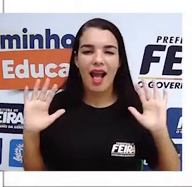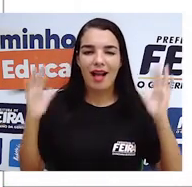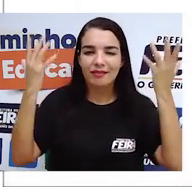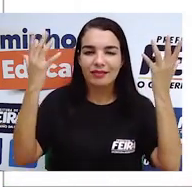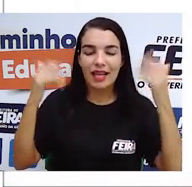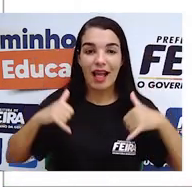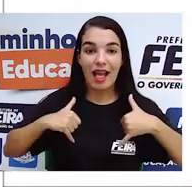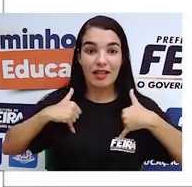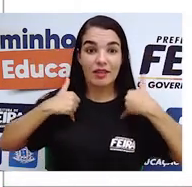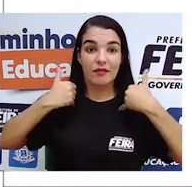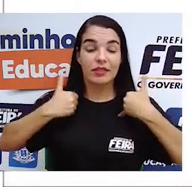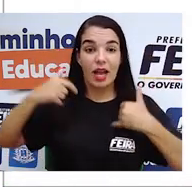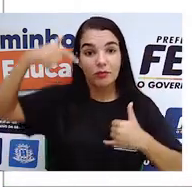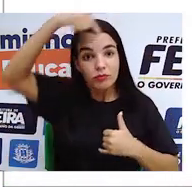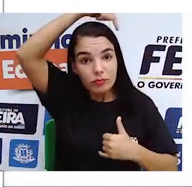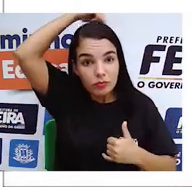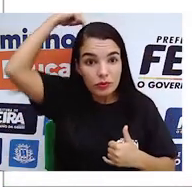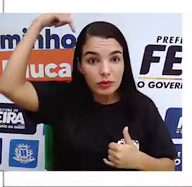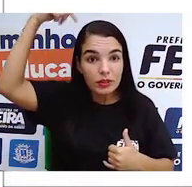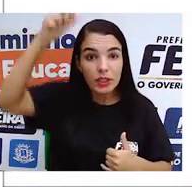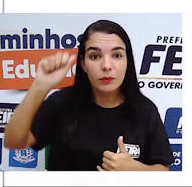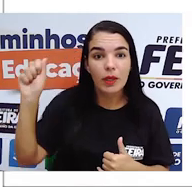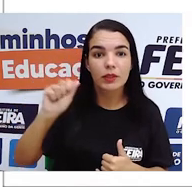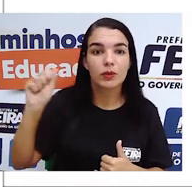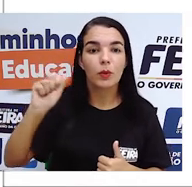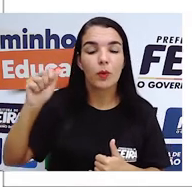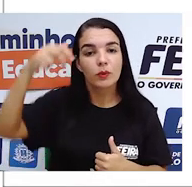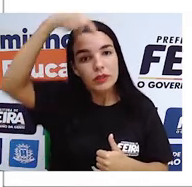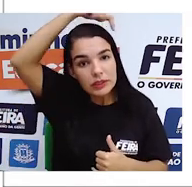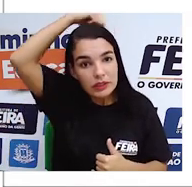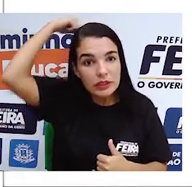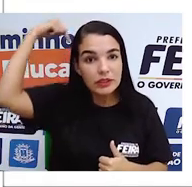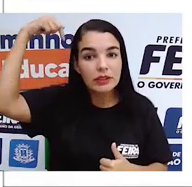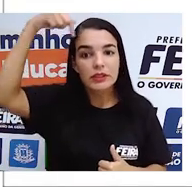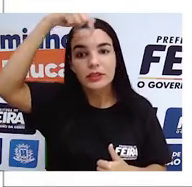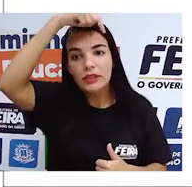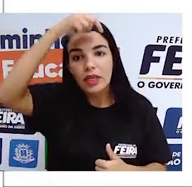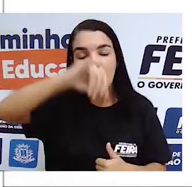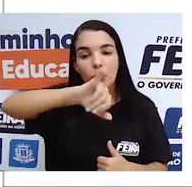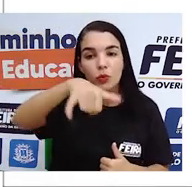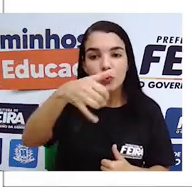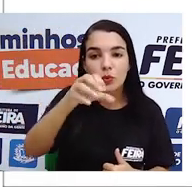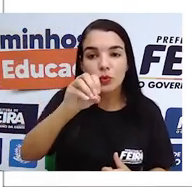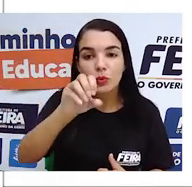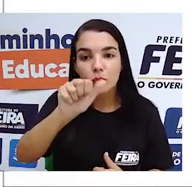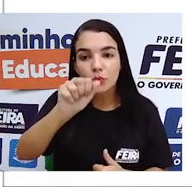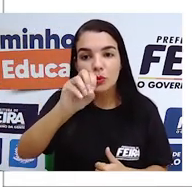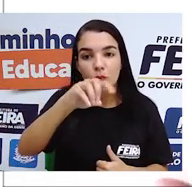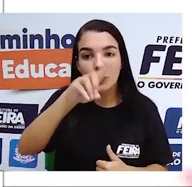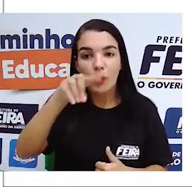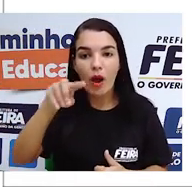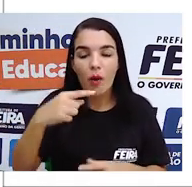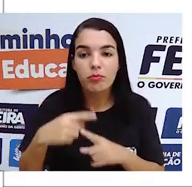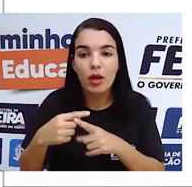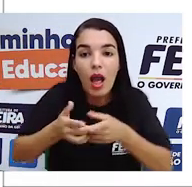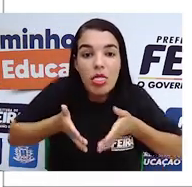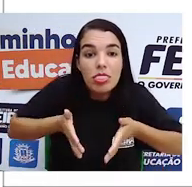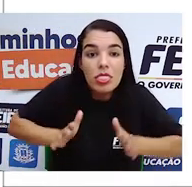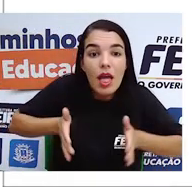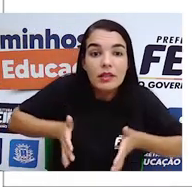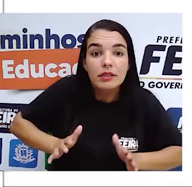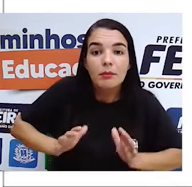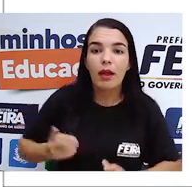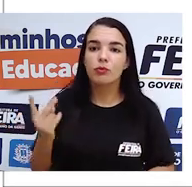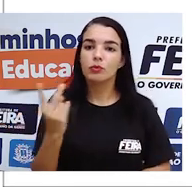Santo Antônio, São João e São Pedro. Dia 24 de junho, que é o dia da festa e do nascimento de São